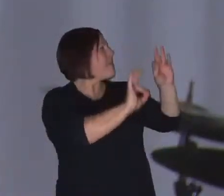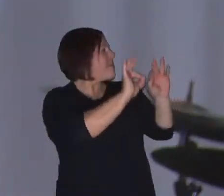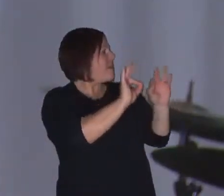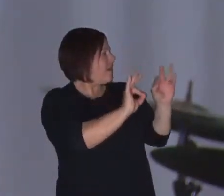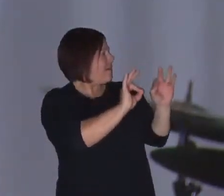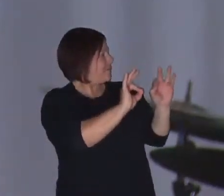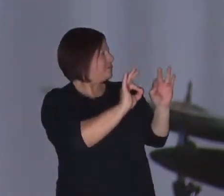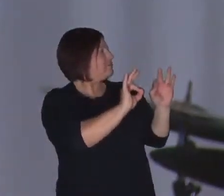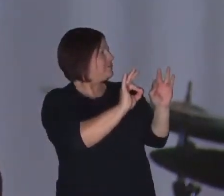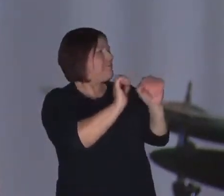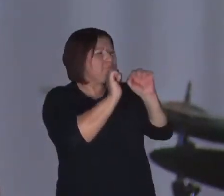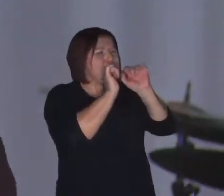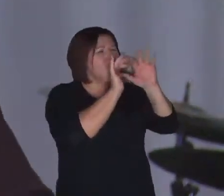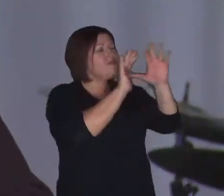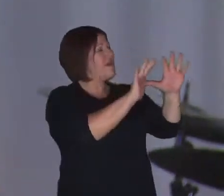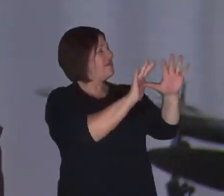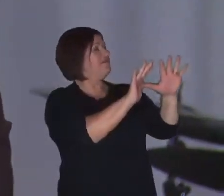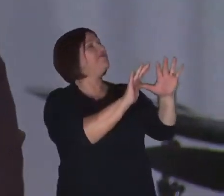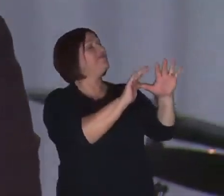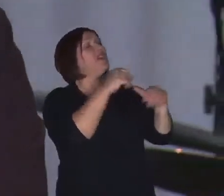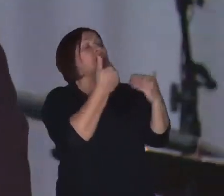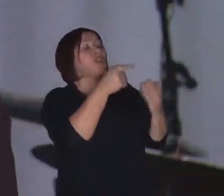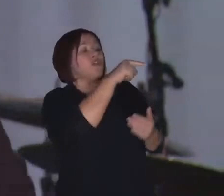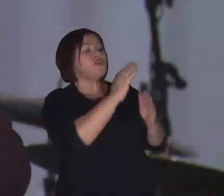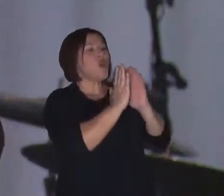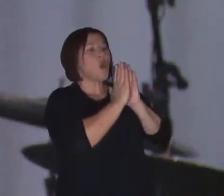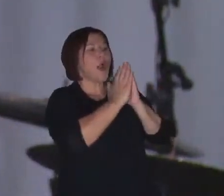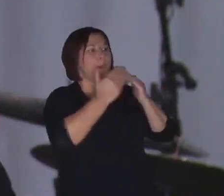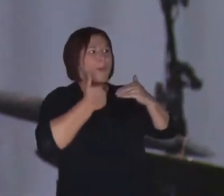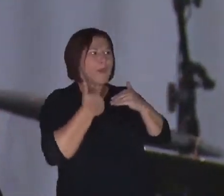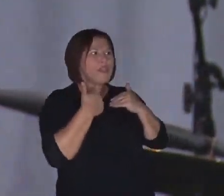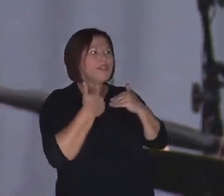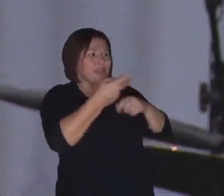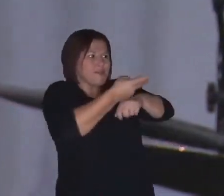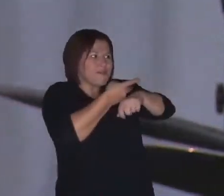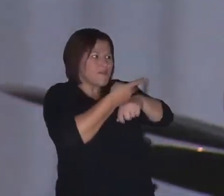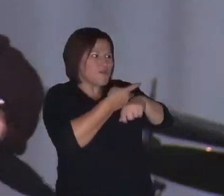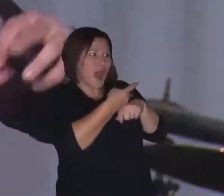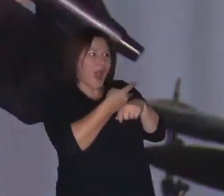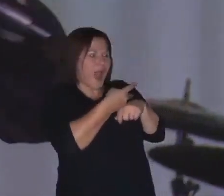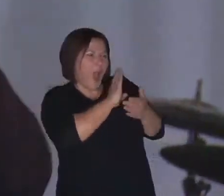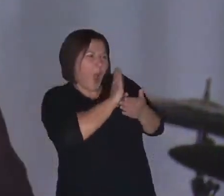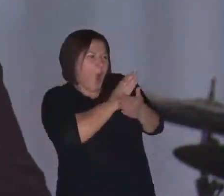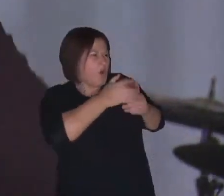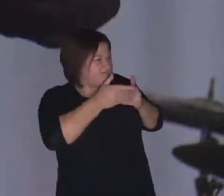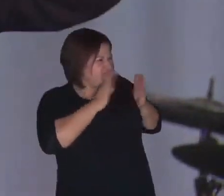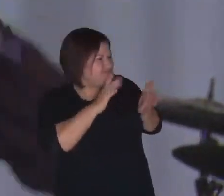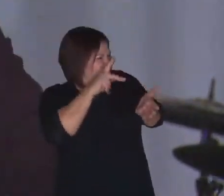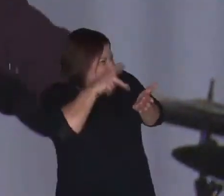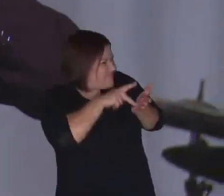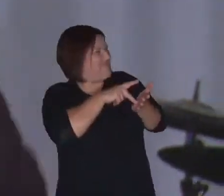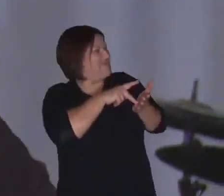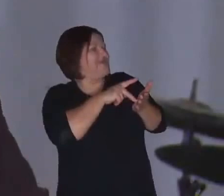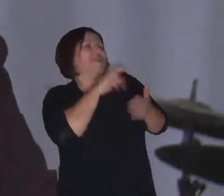me procurarem de todo o coração. Percebam que quando Deus diz, eu sei os planos, fica subentendido que